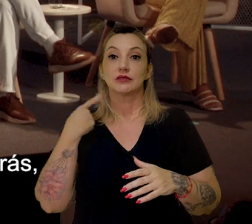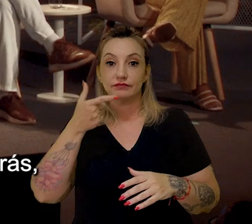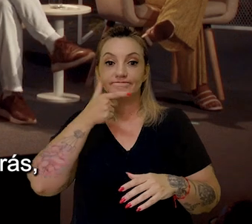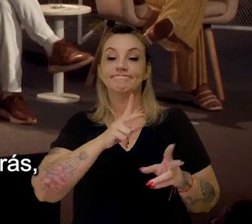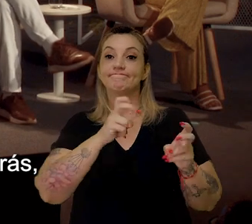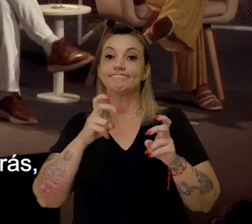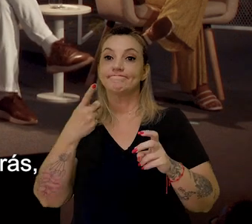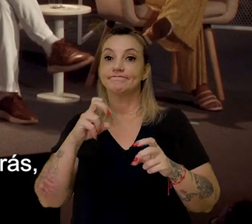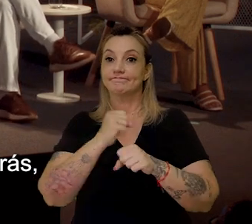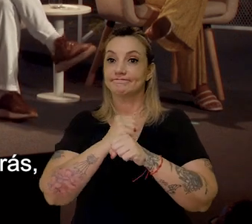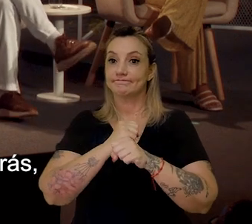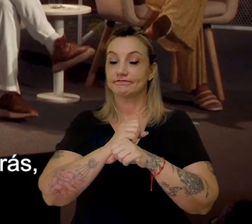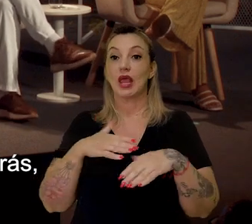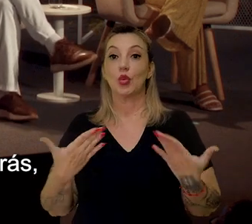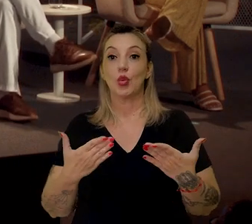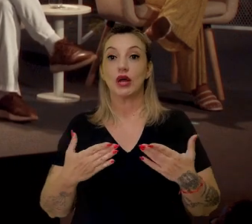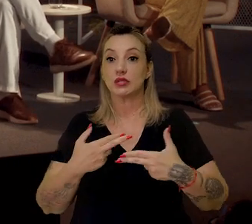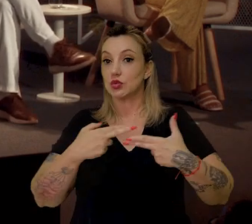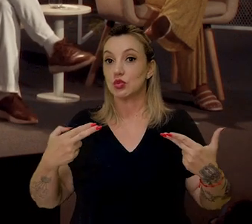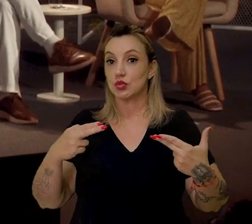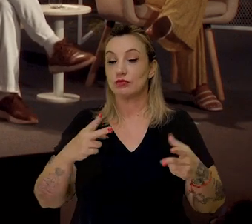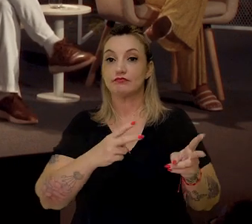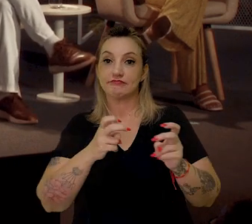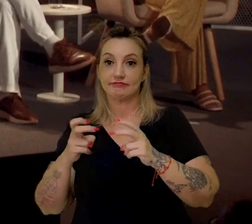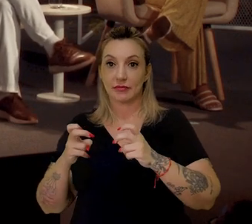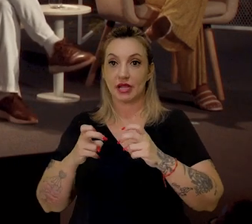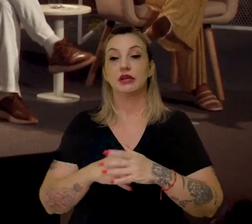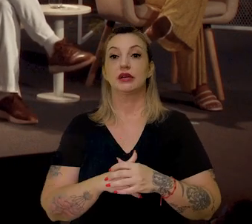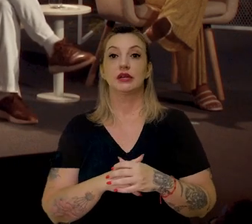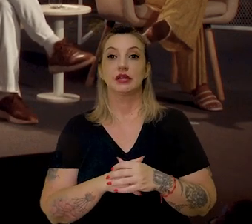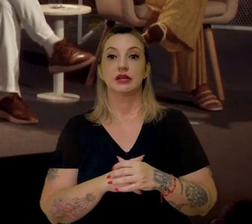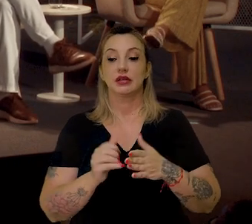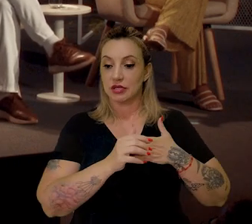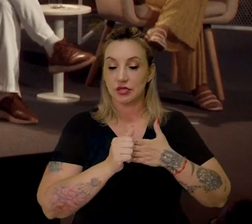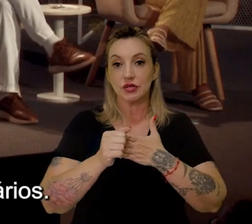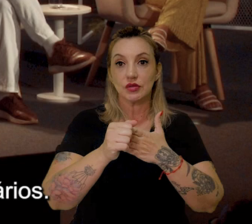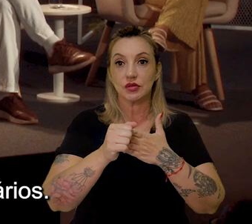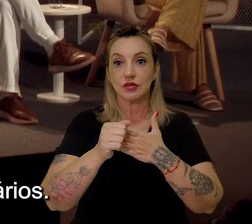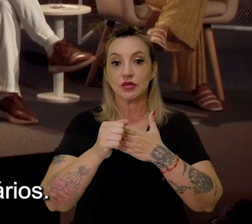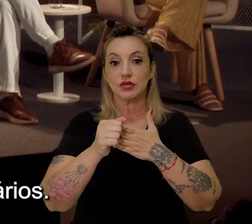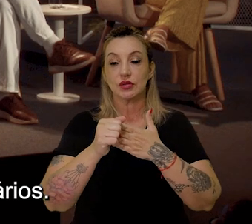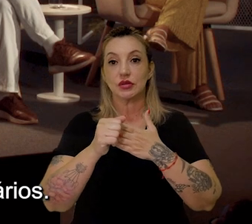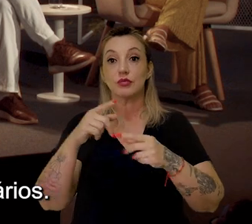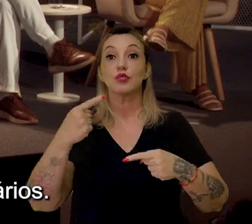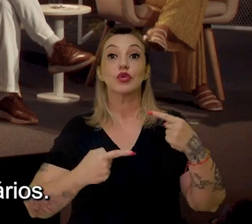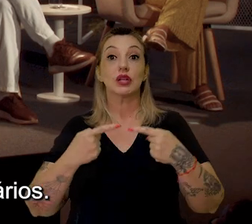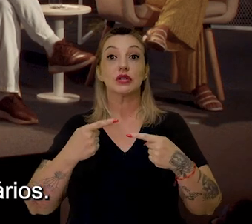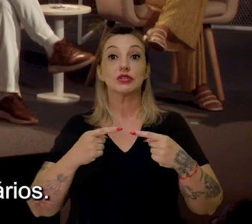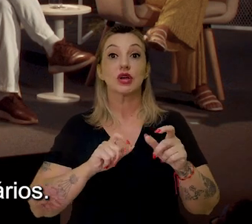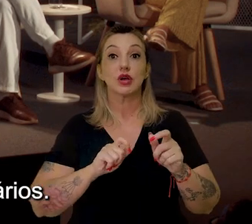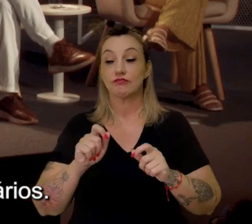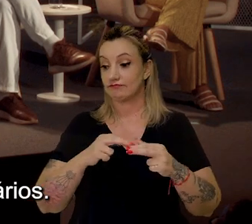consegue ver que há 15 anos atrás ats quais eram os instrumentos que a gente olhava para guiar a as as políticas e as